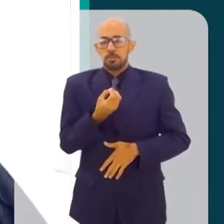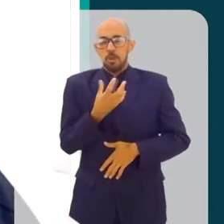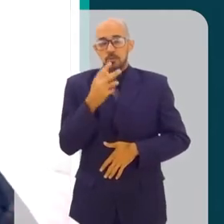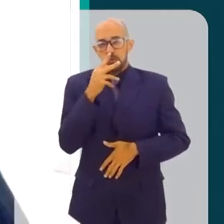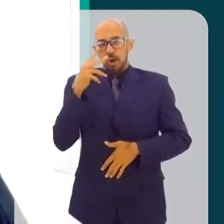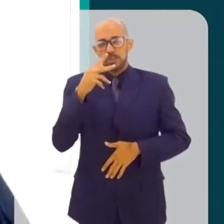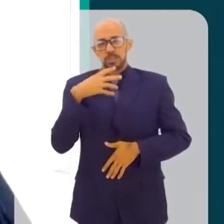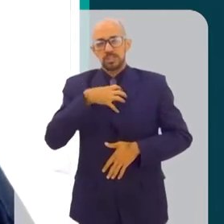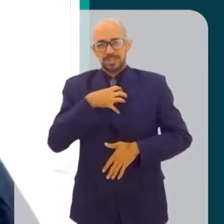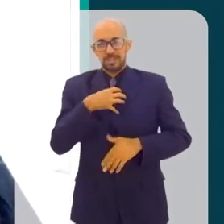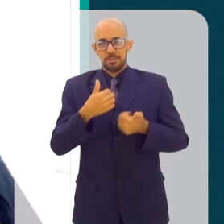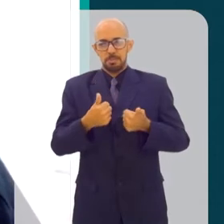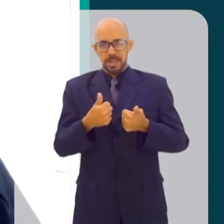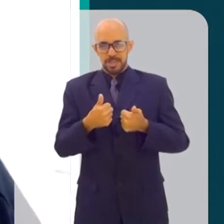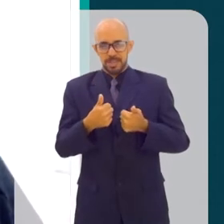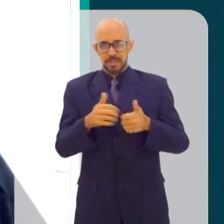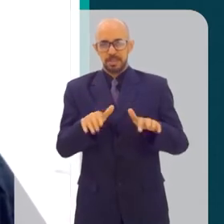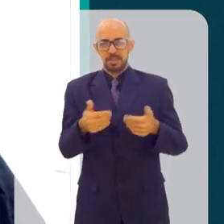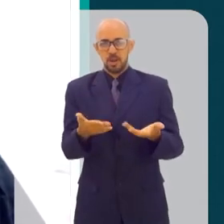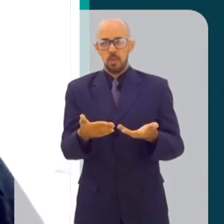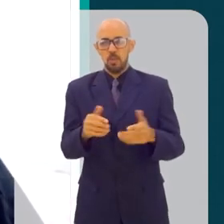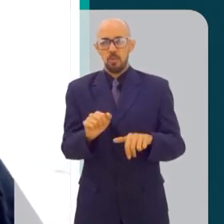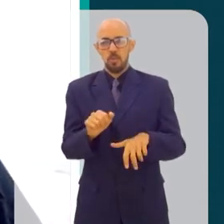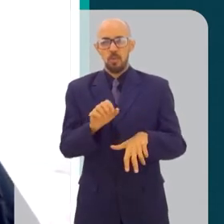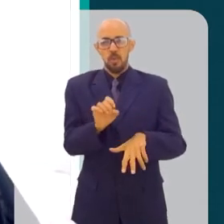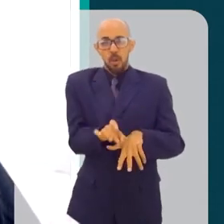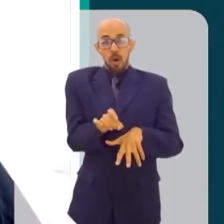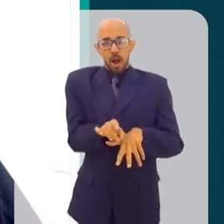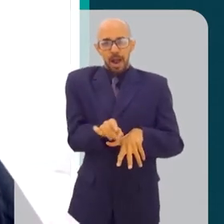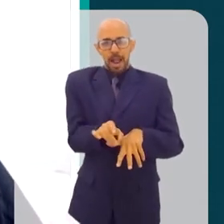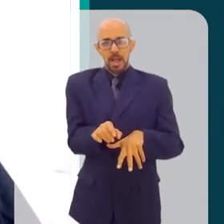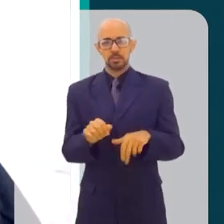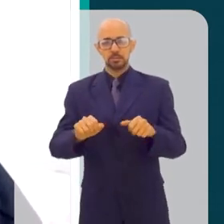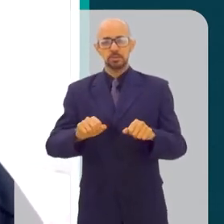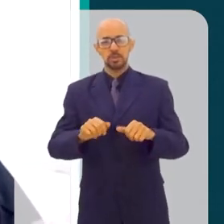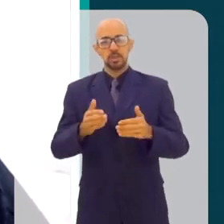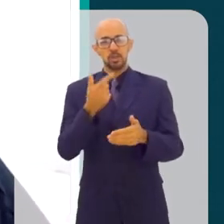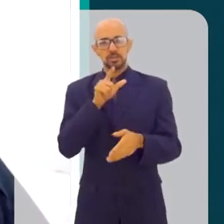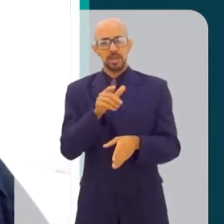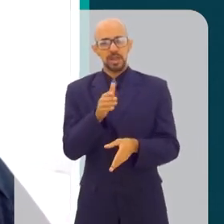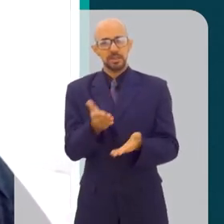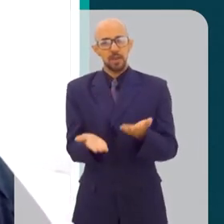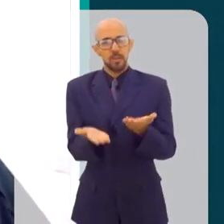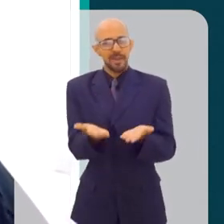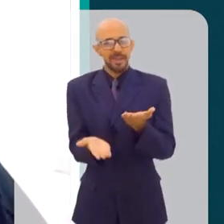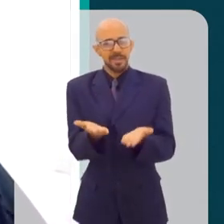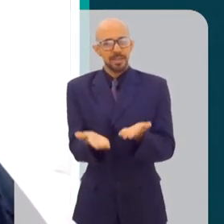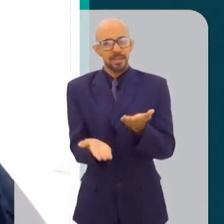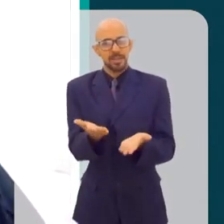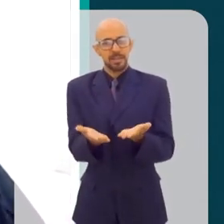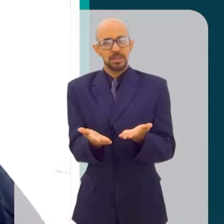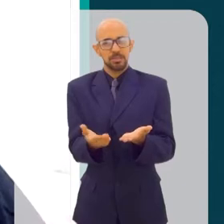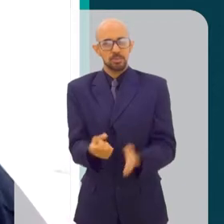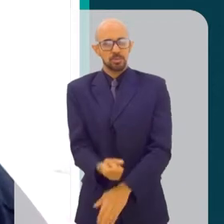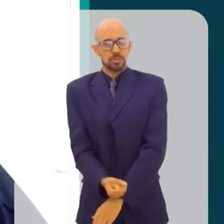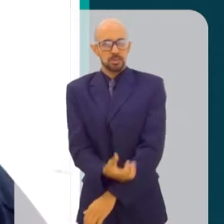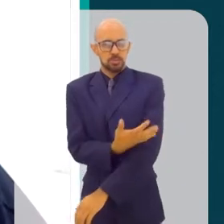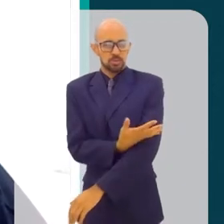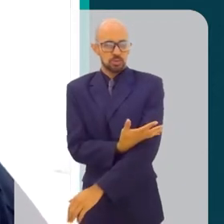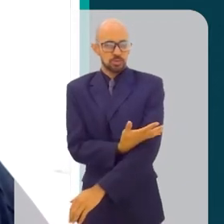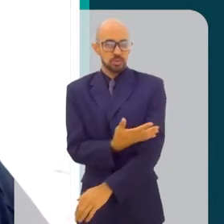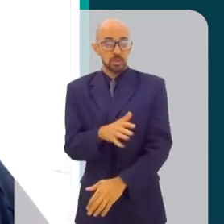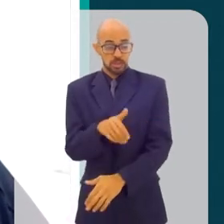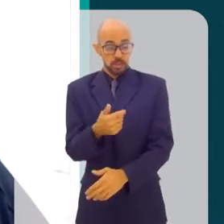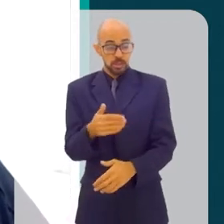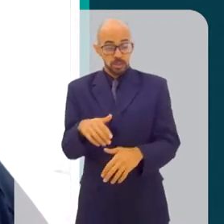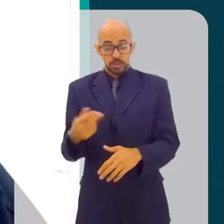forte que a pessoa se sente bem. Então, eu falo que o orgasmo também serve para equilibrar o emocional. E meus